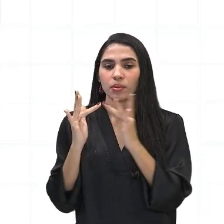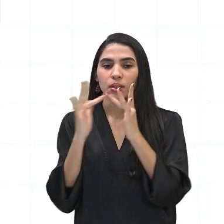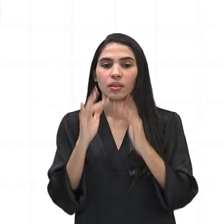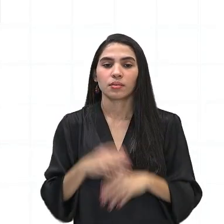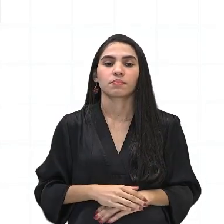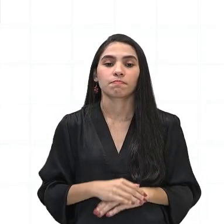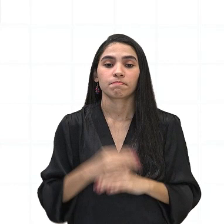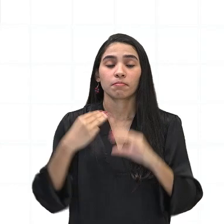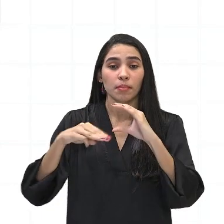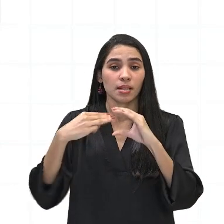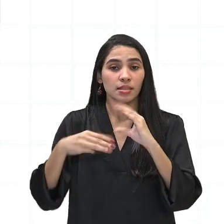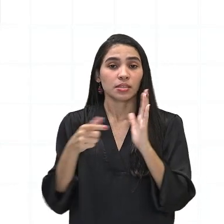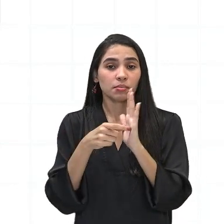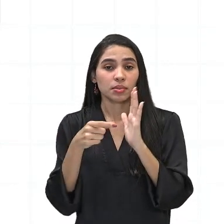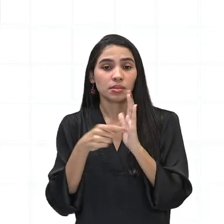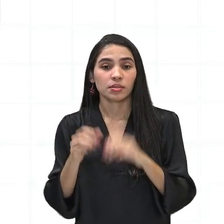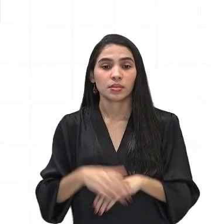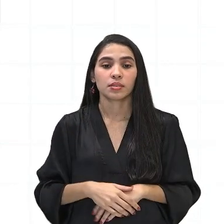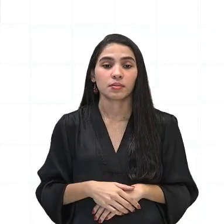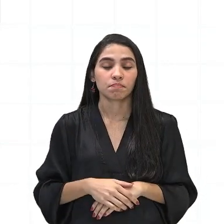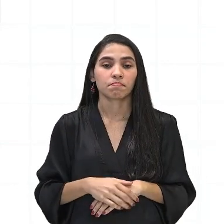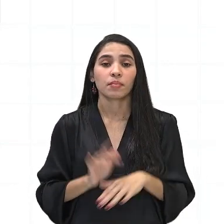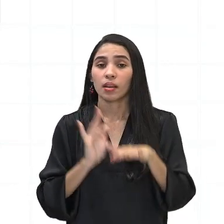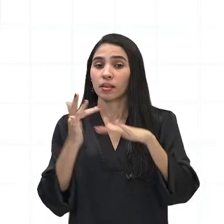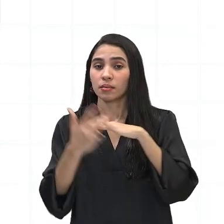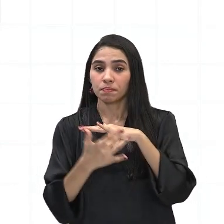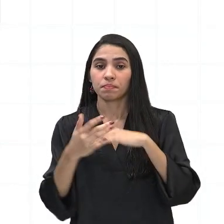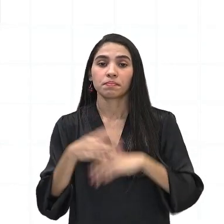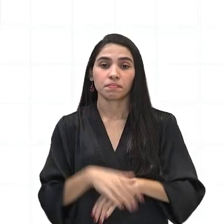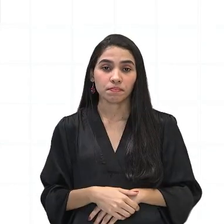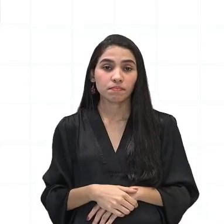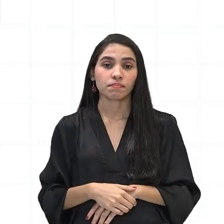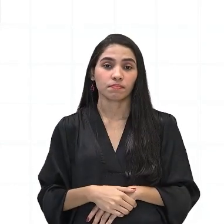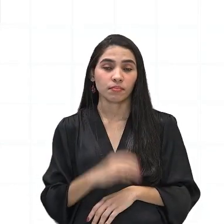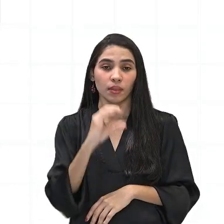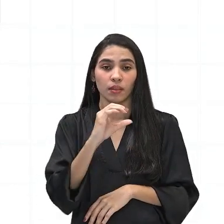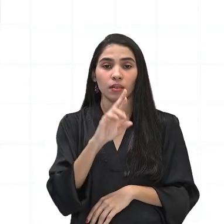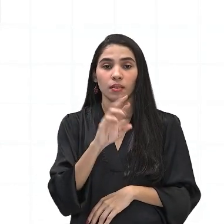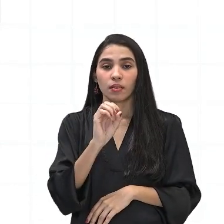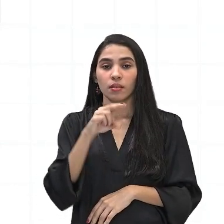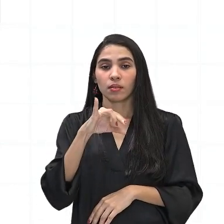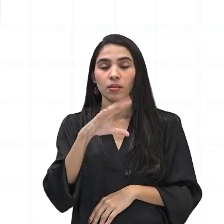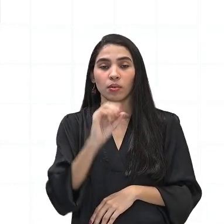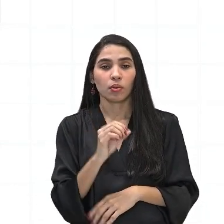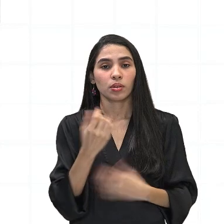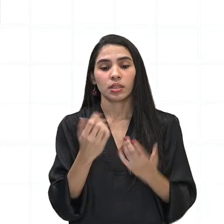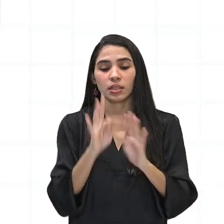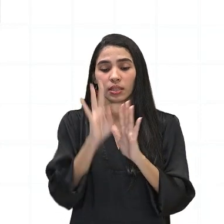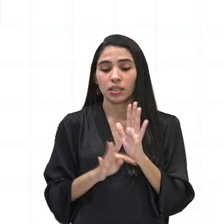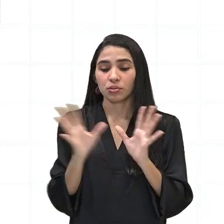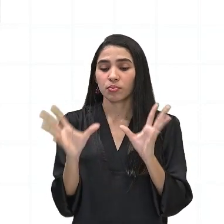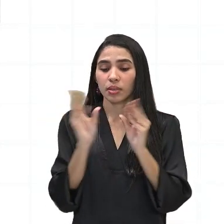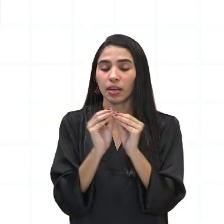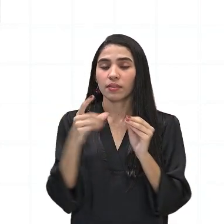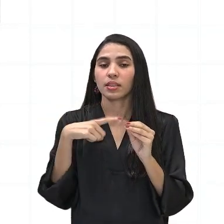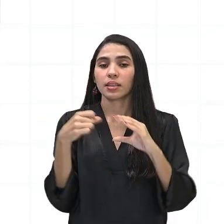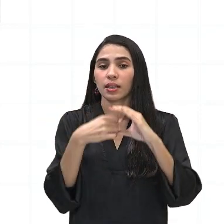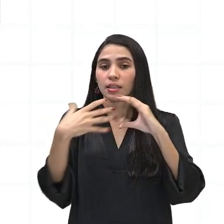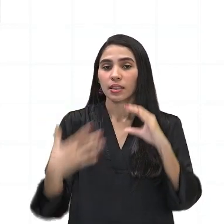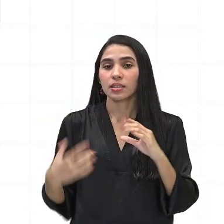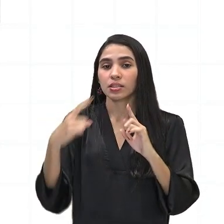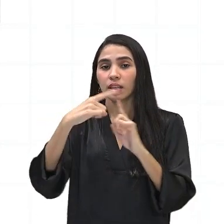processo reflexivo, né? Você vai refletir sobre as situações que a crônica apresenta, ok? E é justamente por